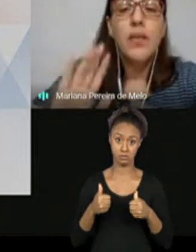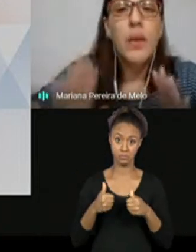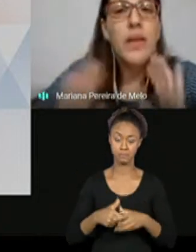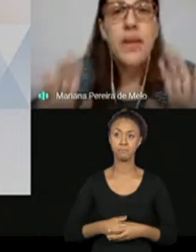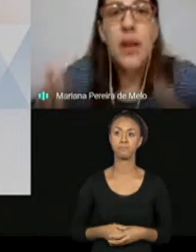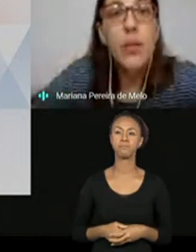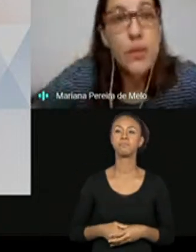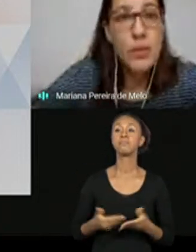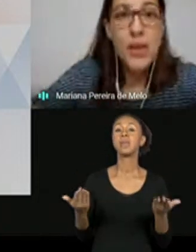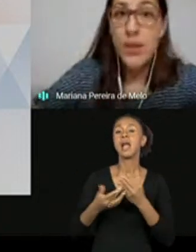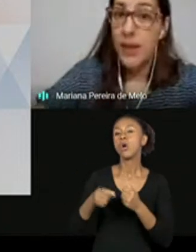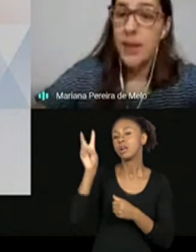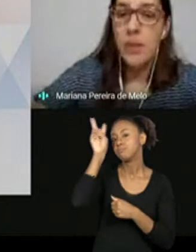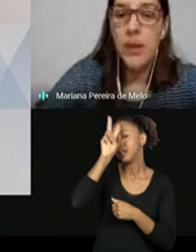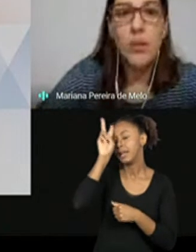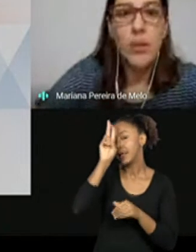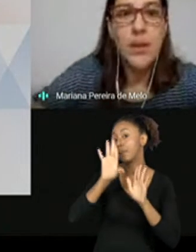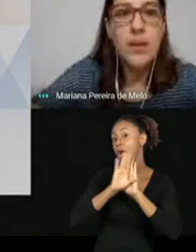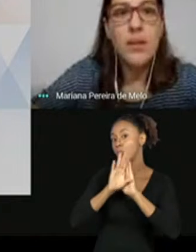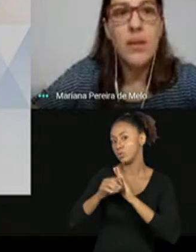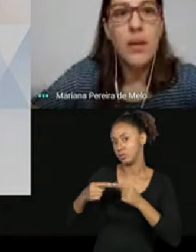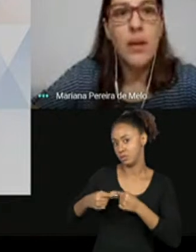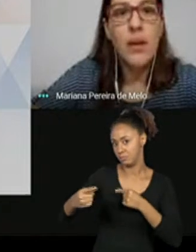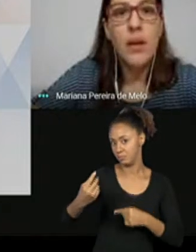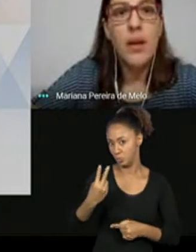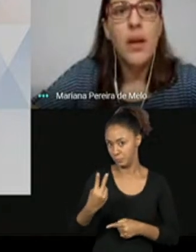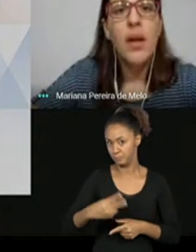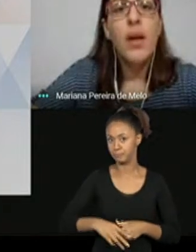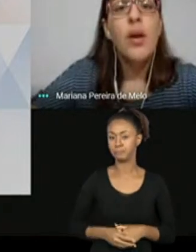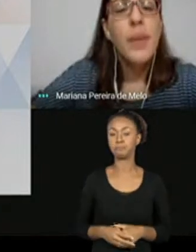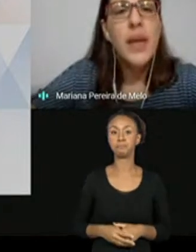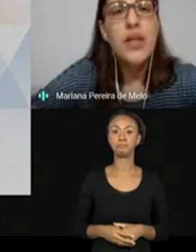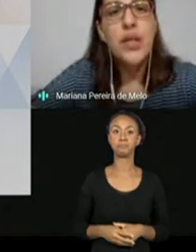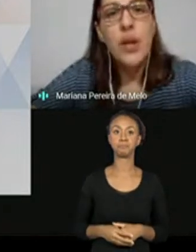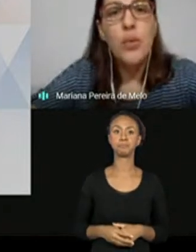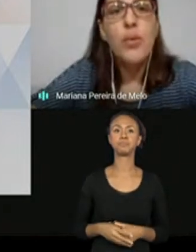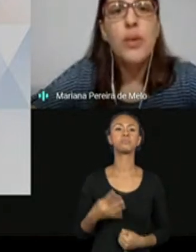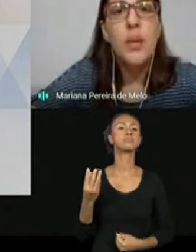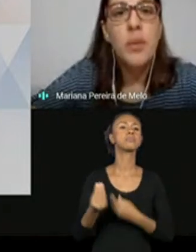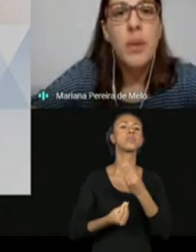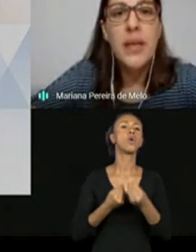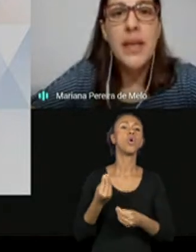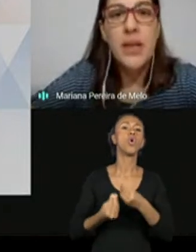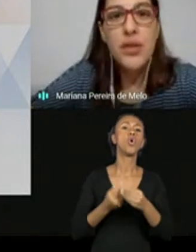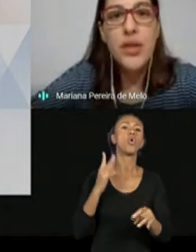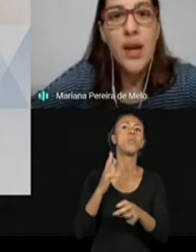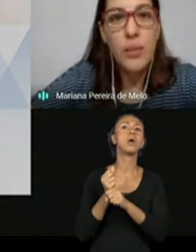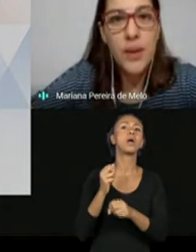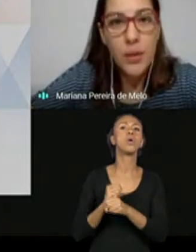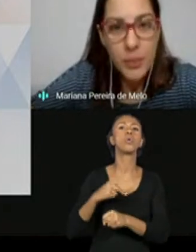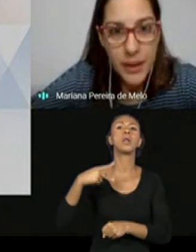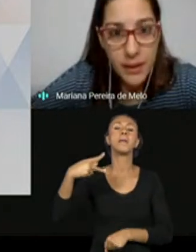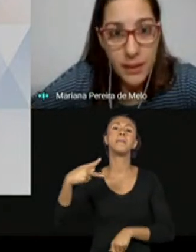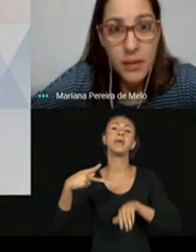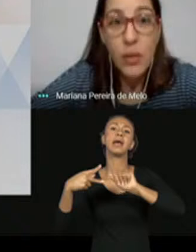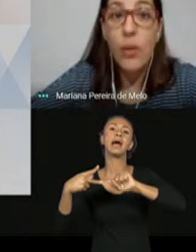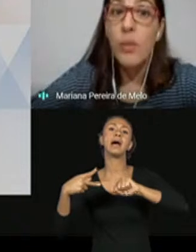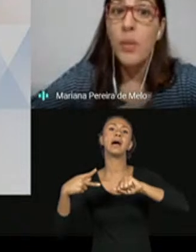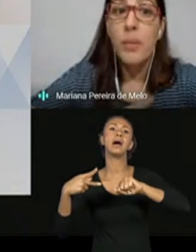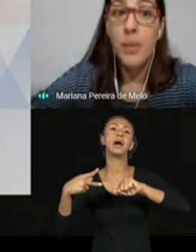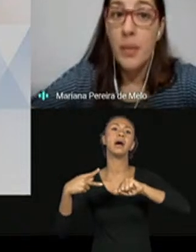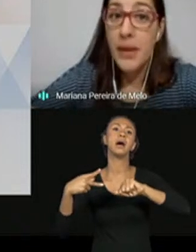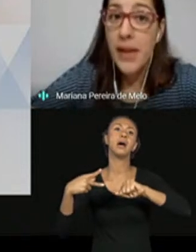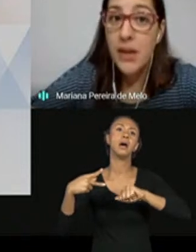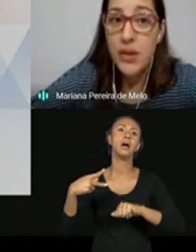Então, vamos revisar alguns conceitos aí da semana 2. Como é que a gente calcula a probabilidade de A união B?